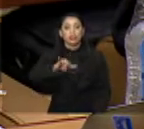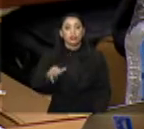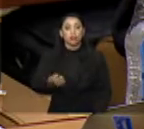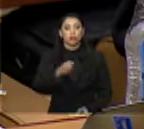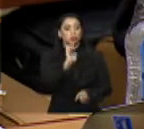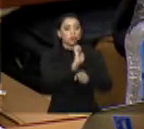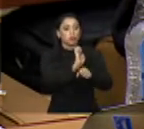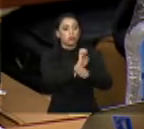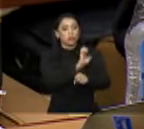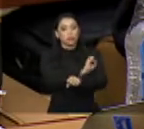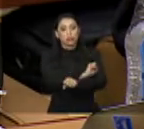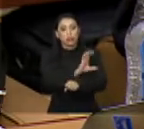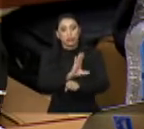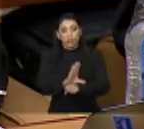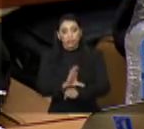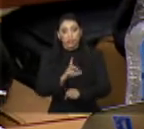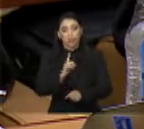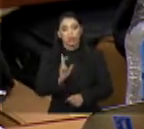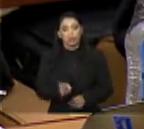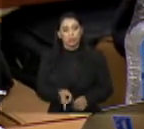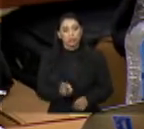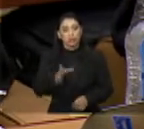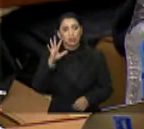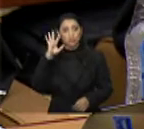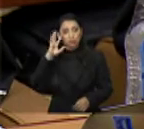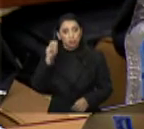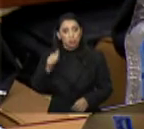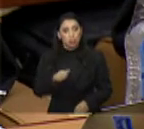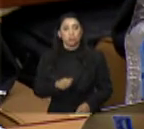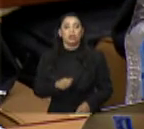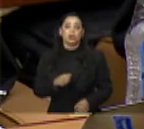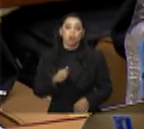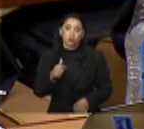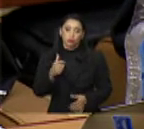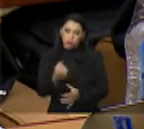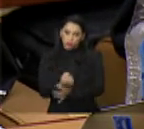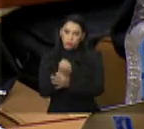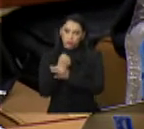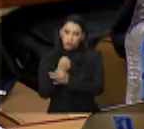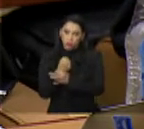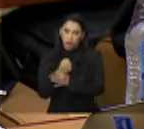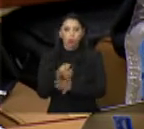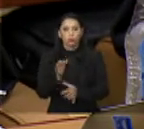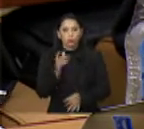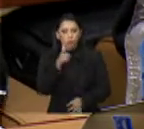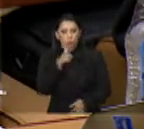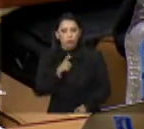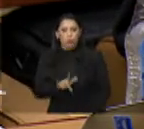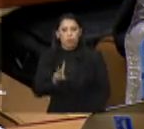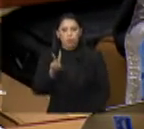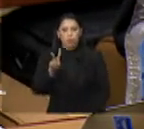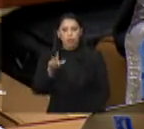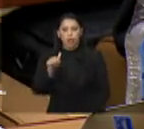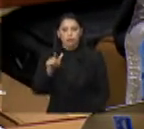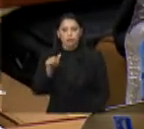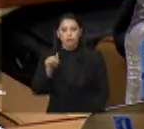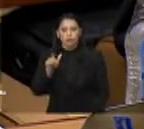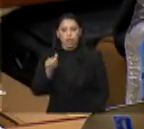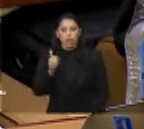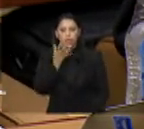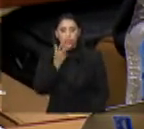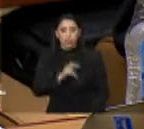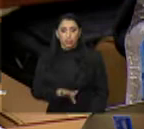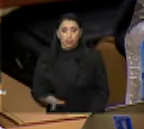Catarina que Manteve a decisão que assegurou a vaga a criança se interpõe este recurso